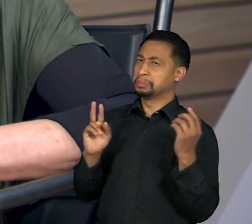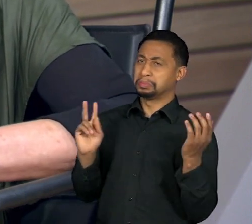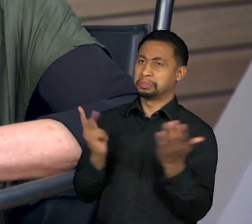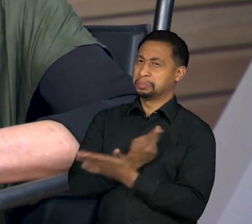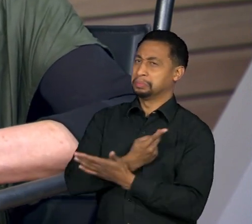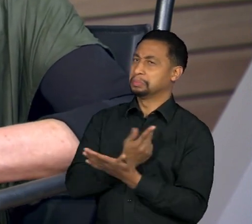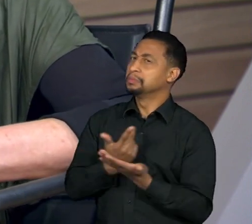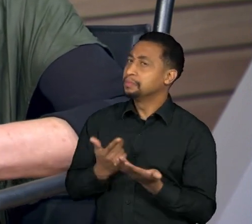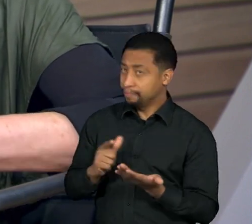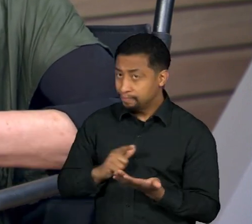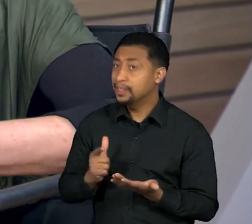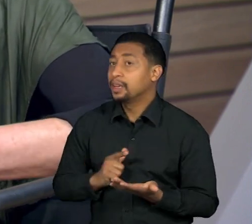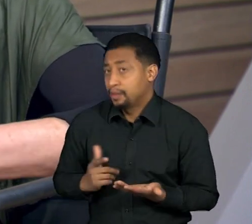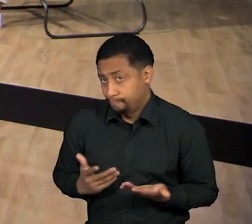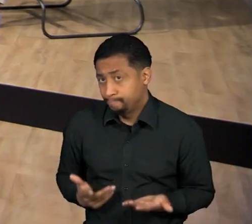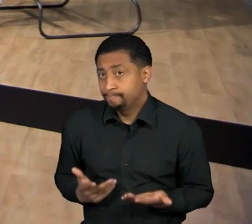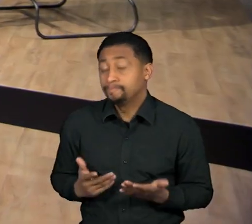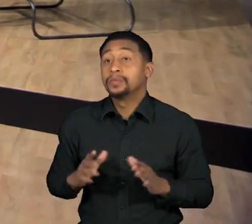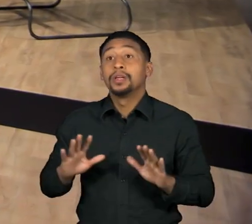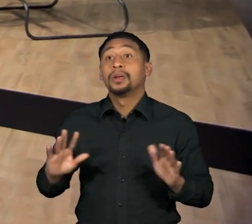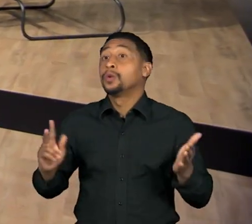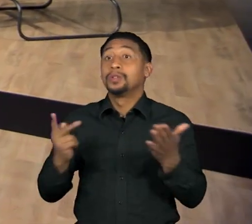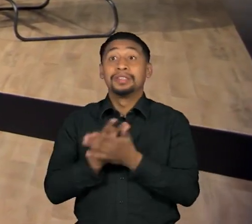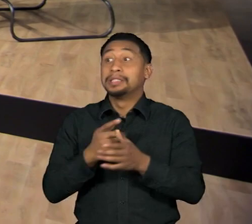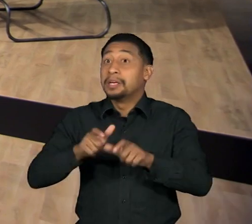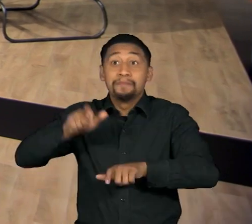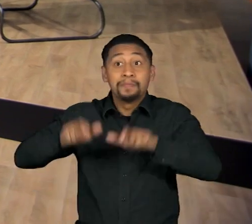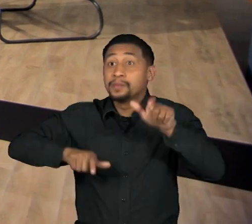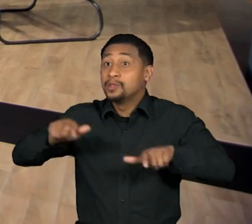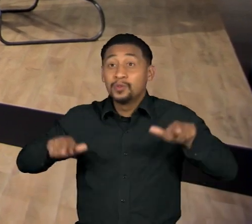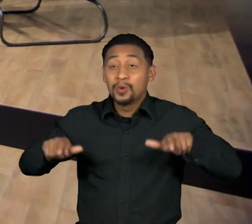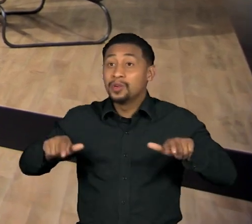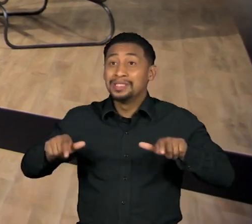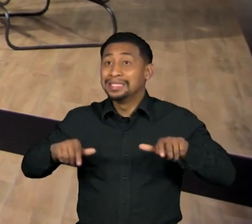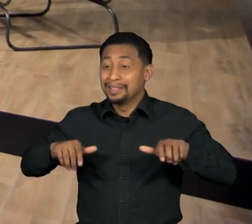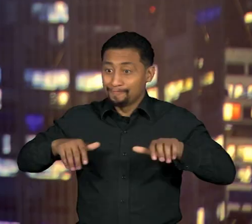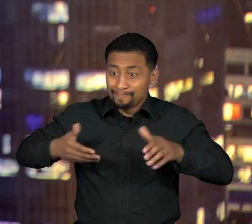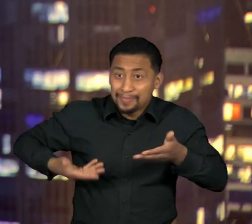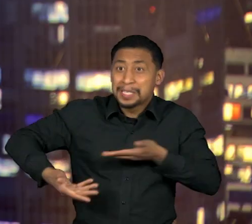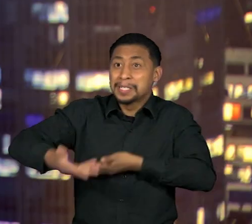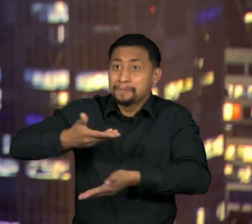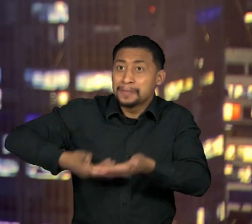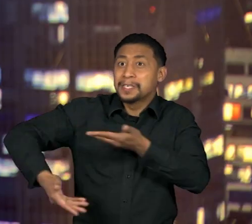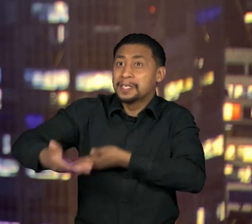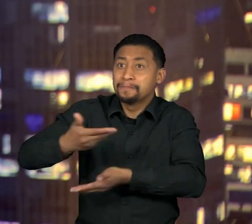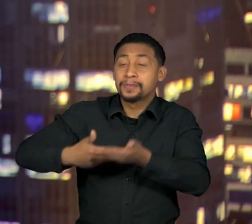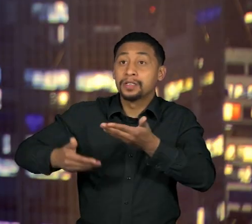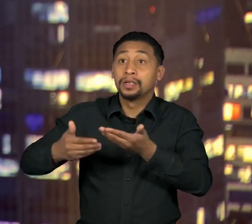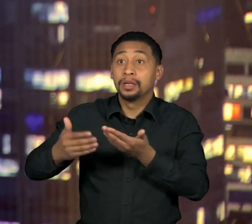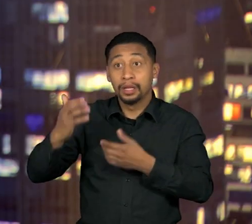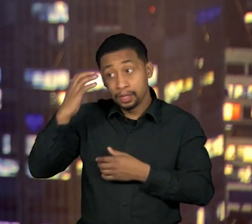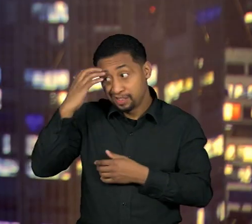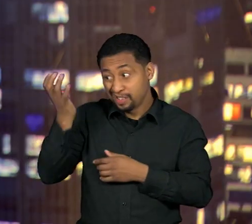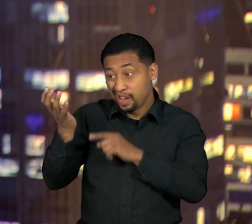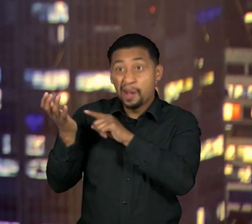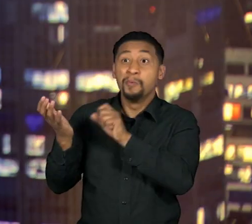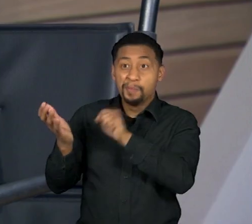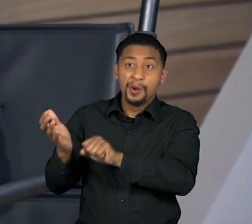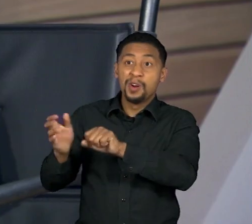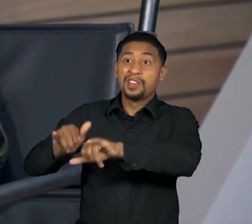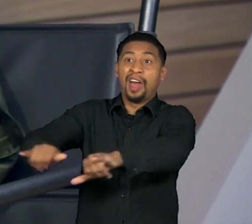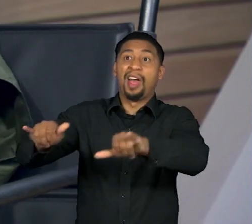grandes desserviços. É o aumento, é a contribuição enorme da inteligência artificial para a proliferação da desinformação. À medida que